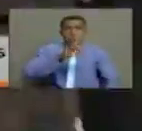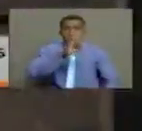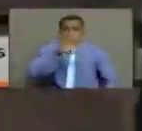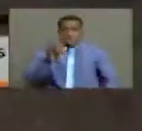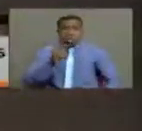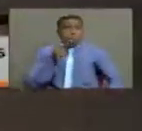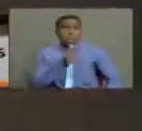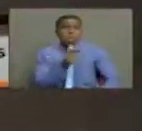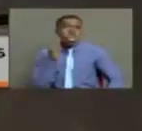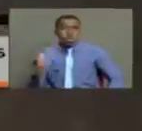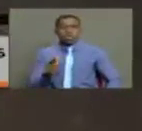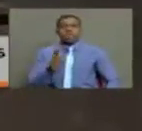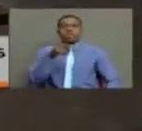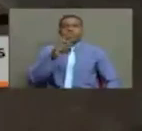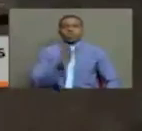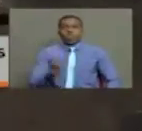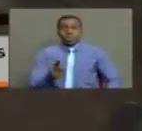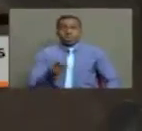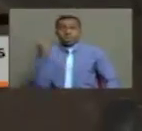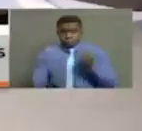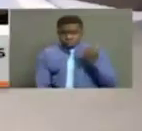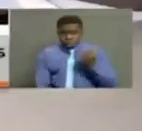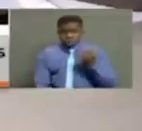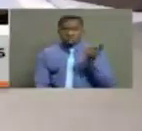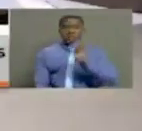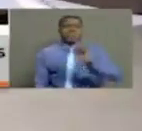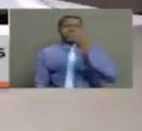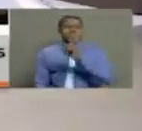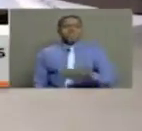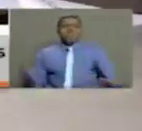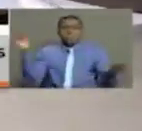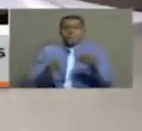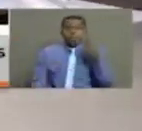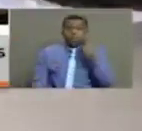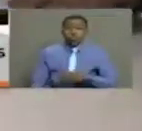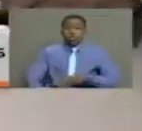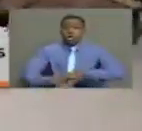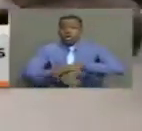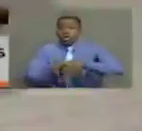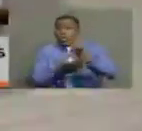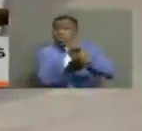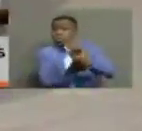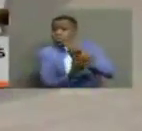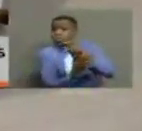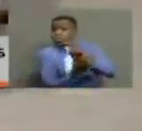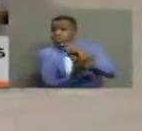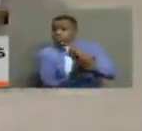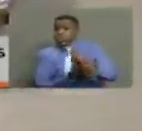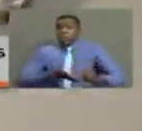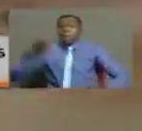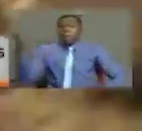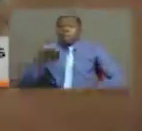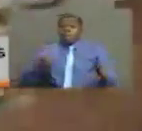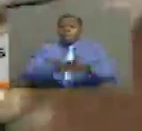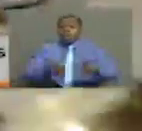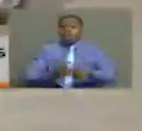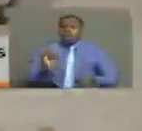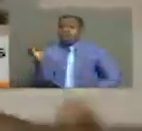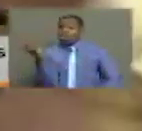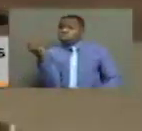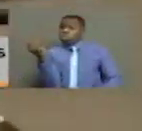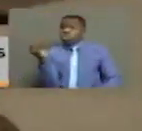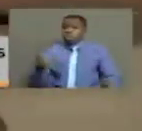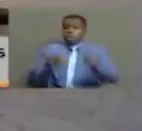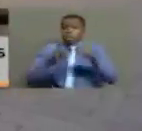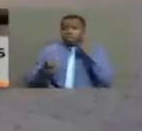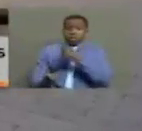e não é tudo minha também duas dezenas de relógios de luxo revestidos de diamantes e de